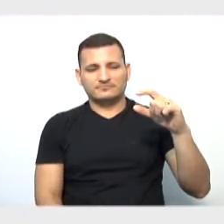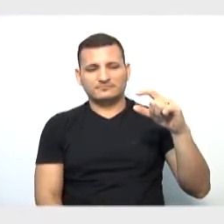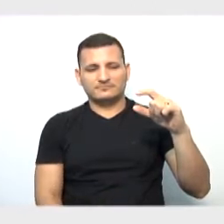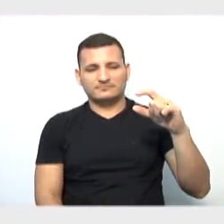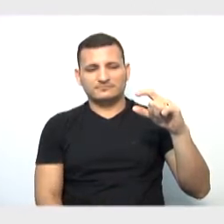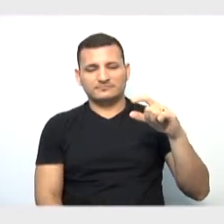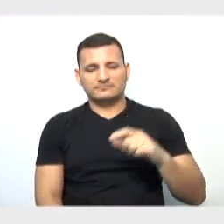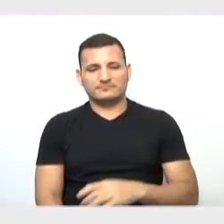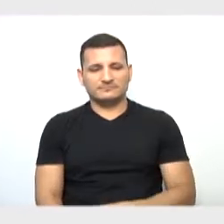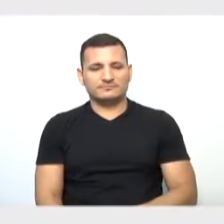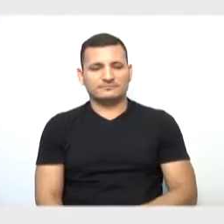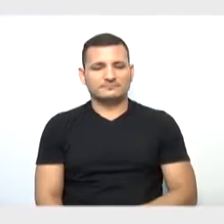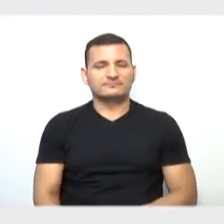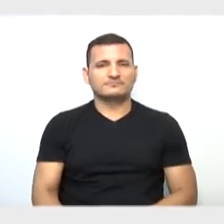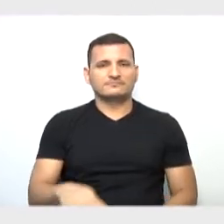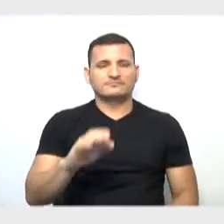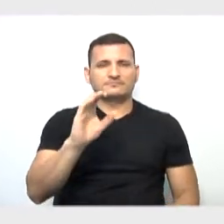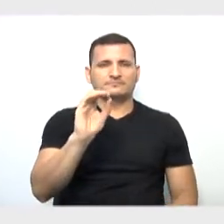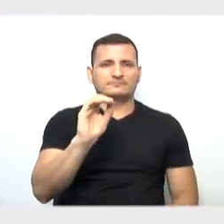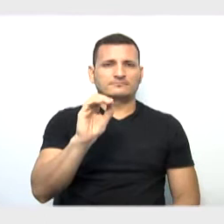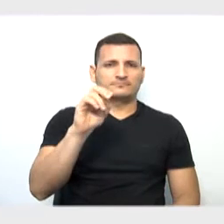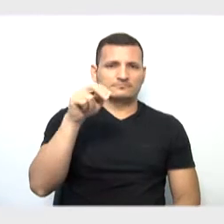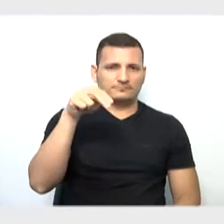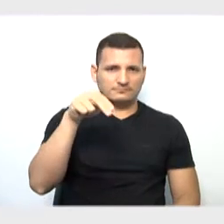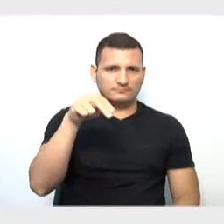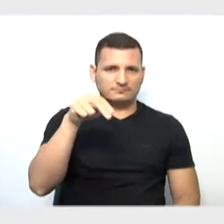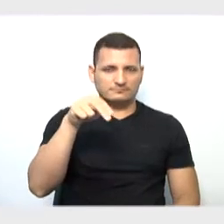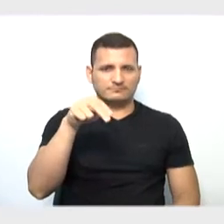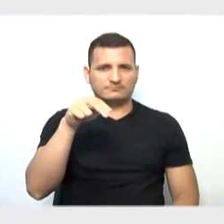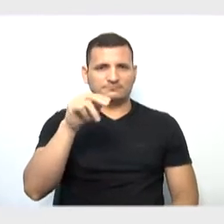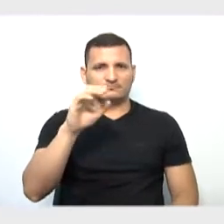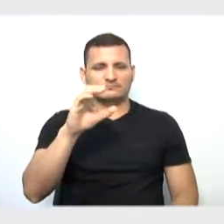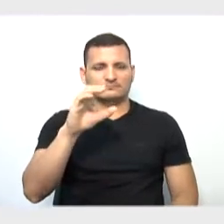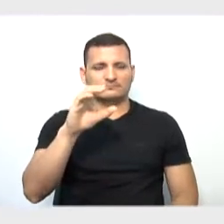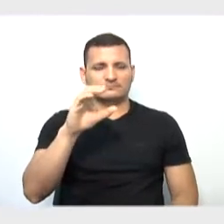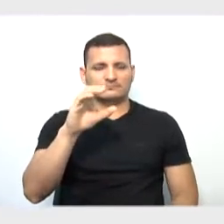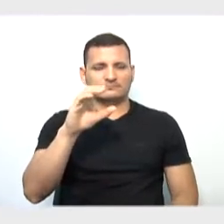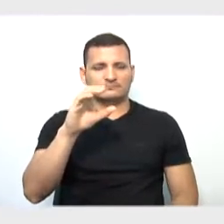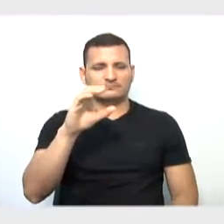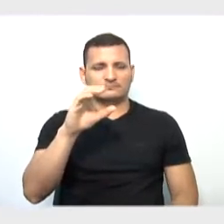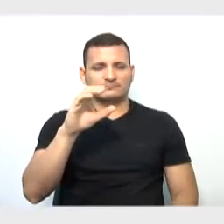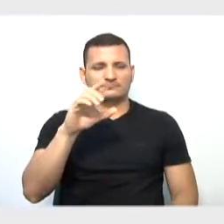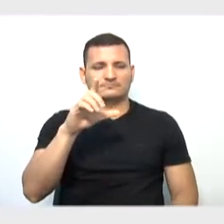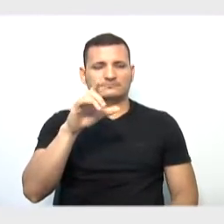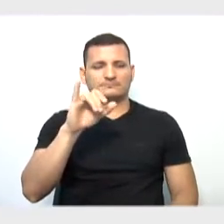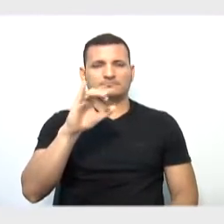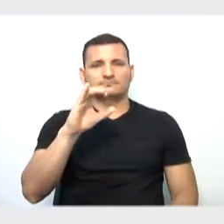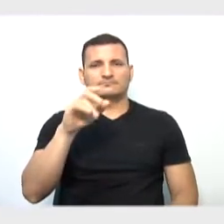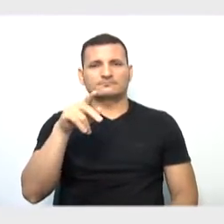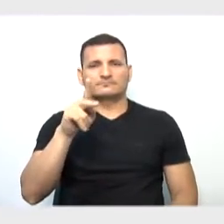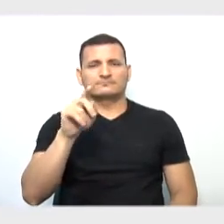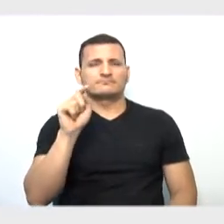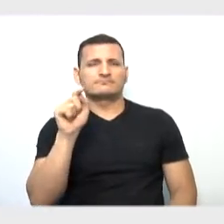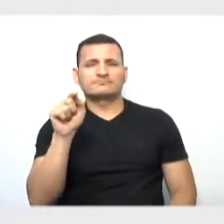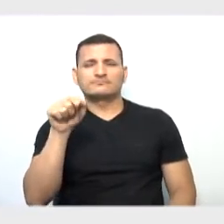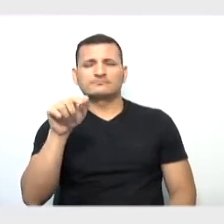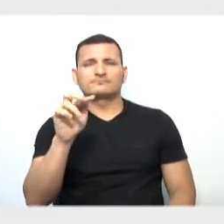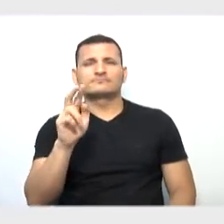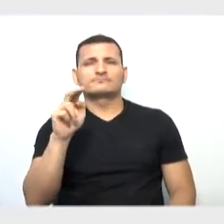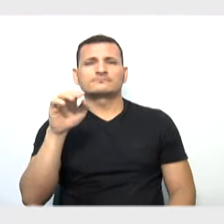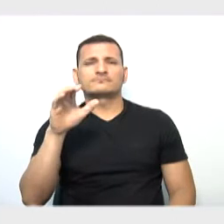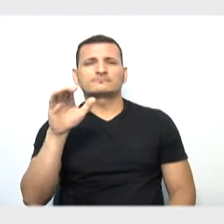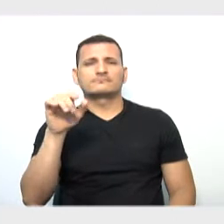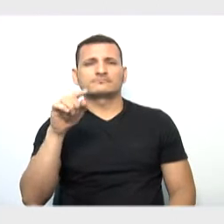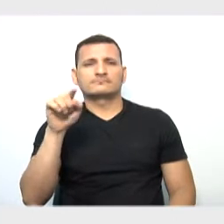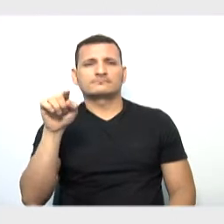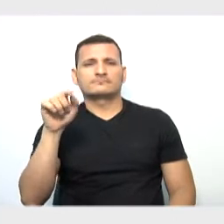função. O que eu estou dizendo aqui, ó? Quando eu der um clique, ele vai chamar a função 1. Onde é que está essa função 1? Ó,